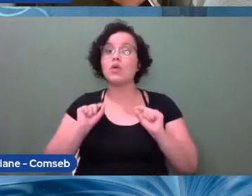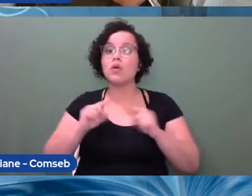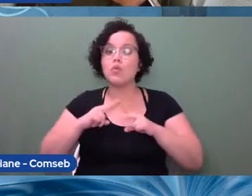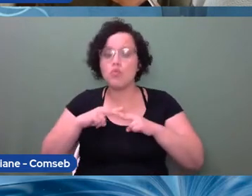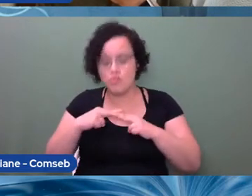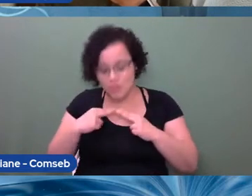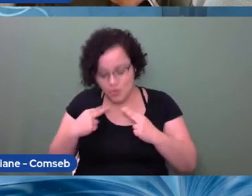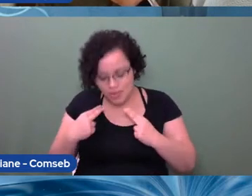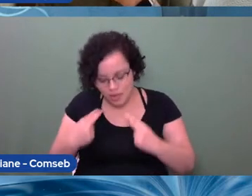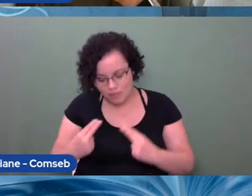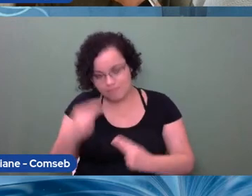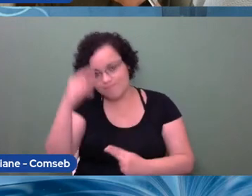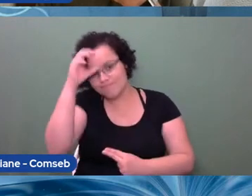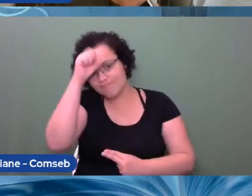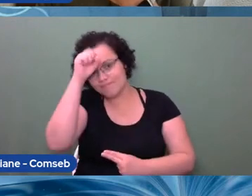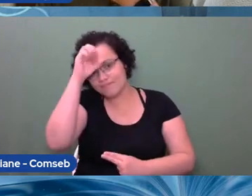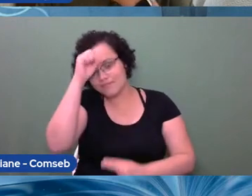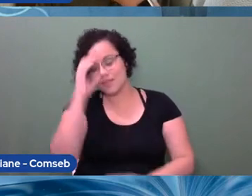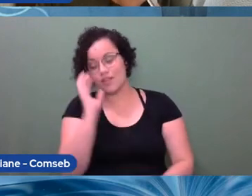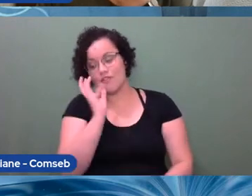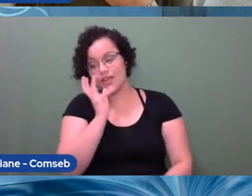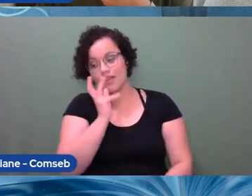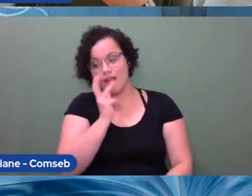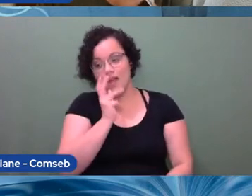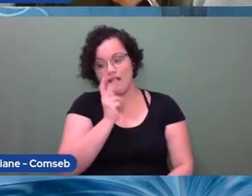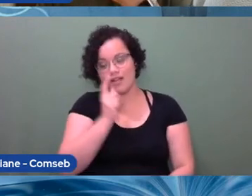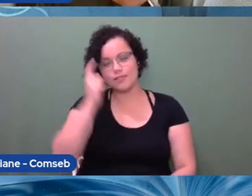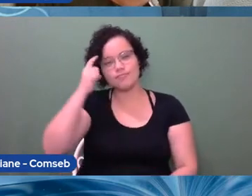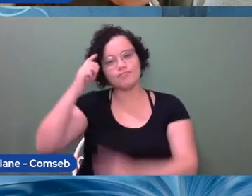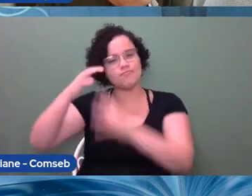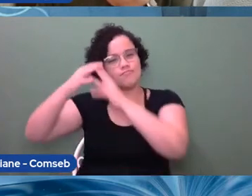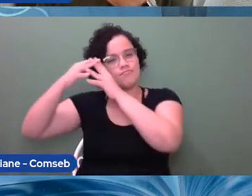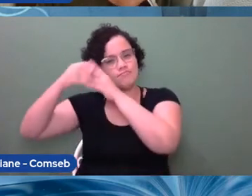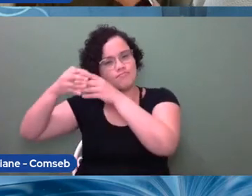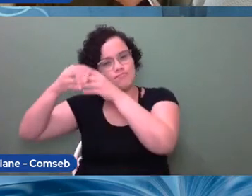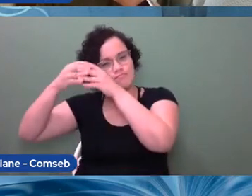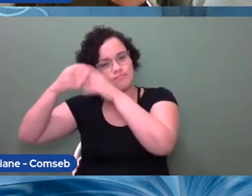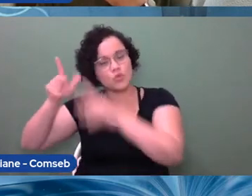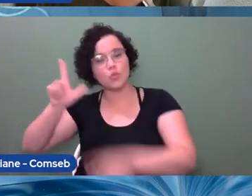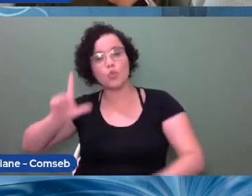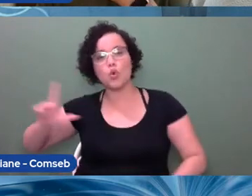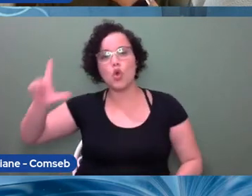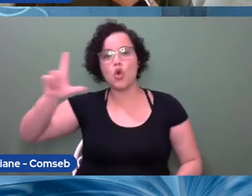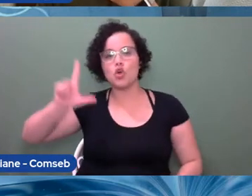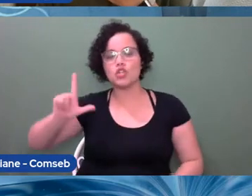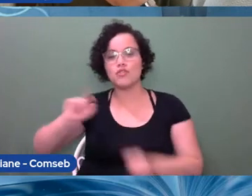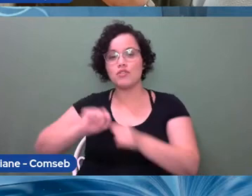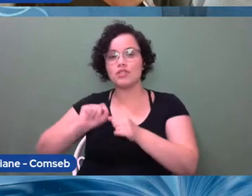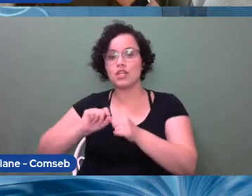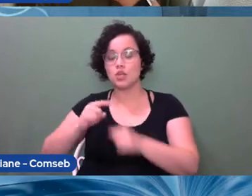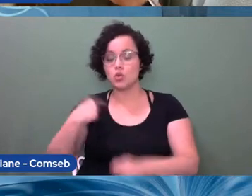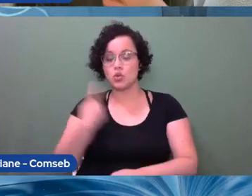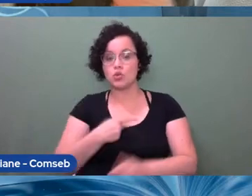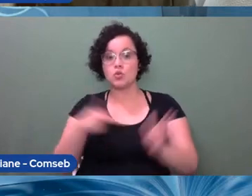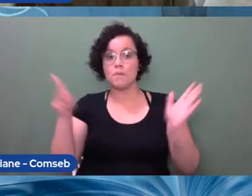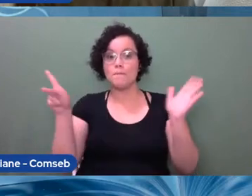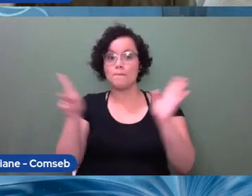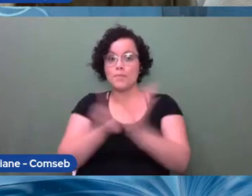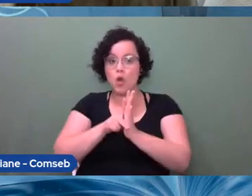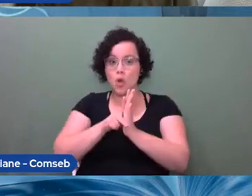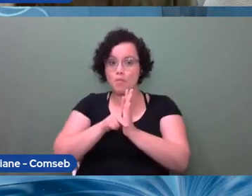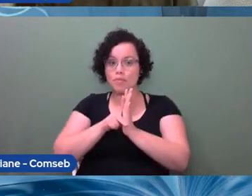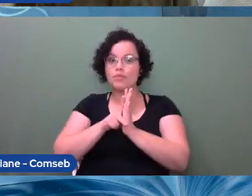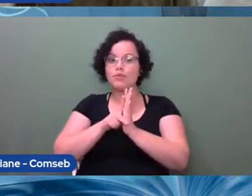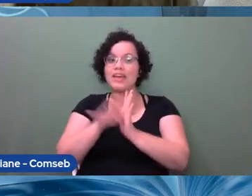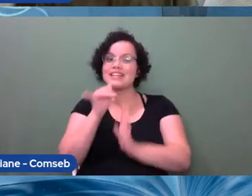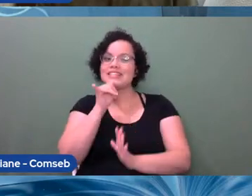aprendendo devagar, raciocinando com lógica e fazendo o nosso próprio modelo. Vou